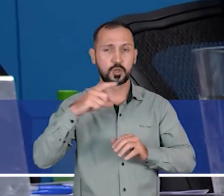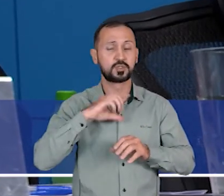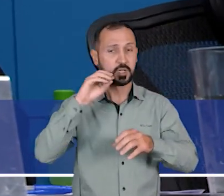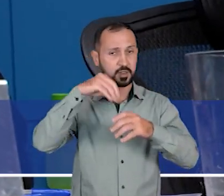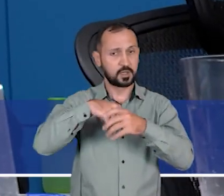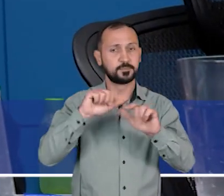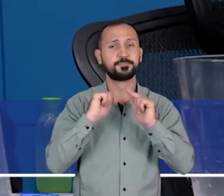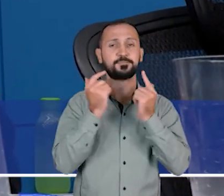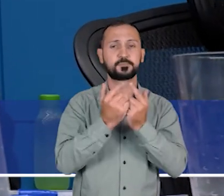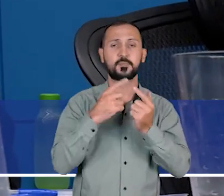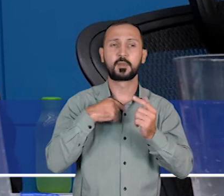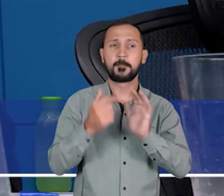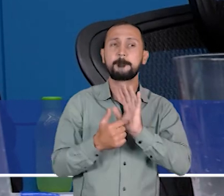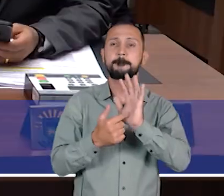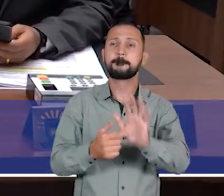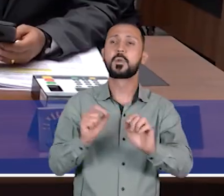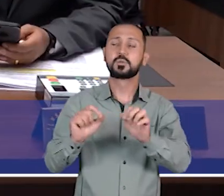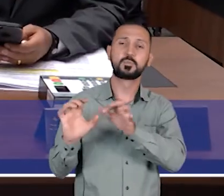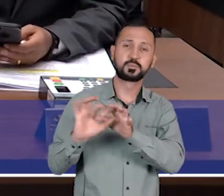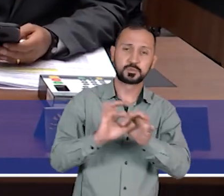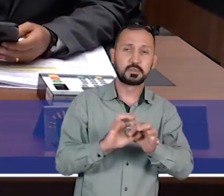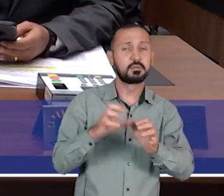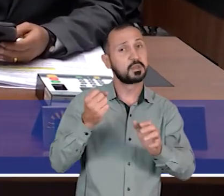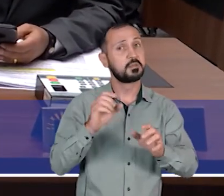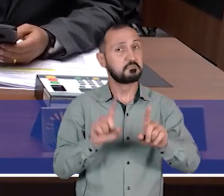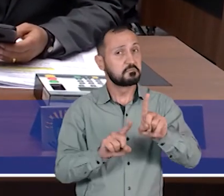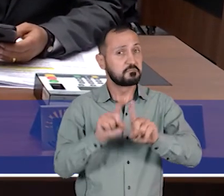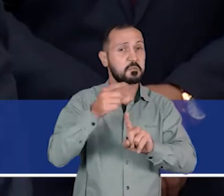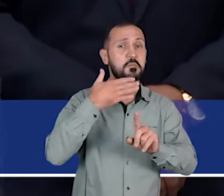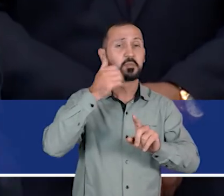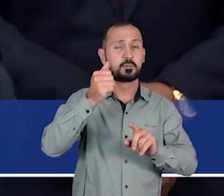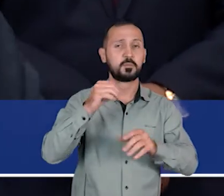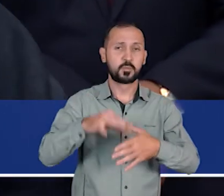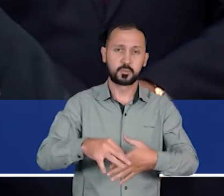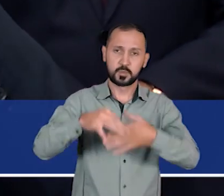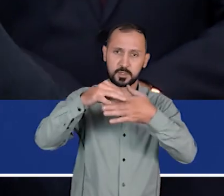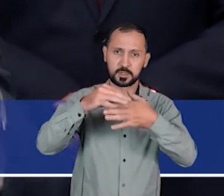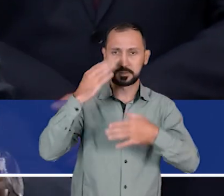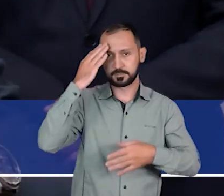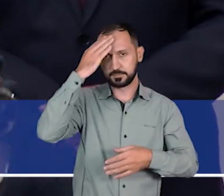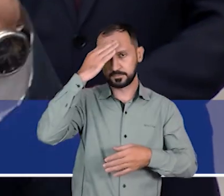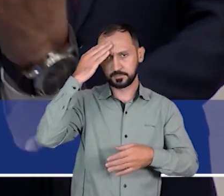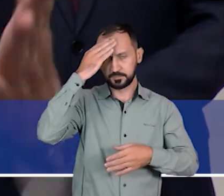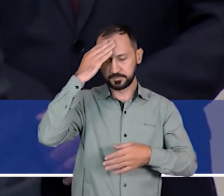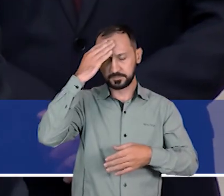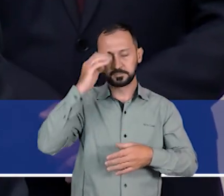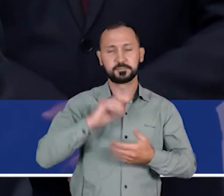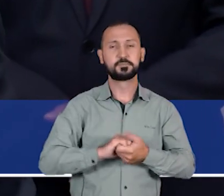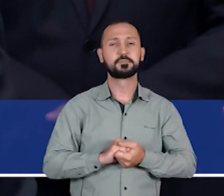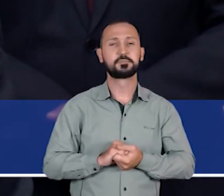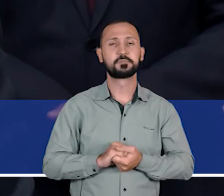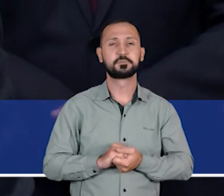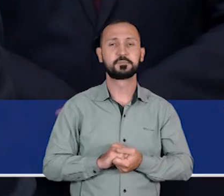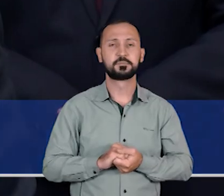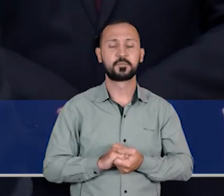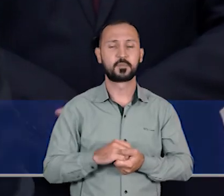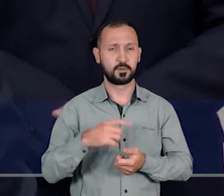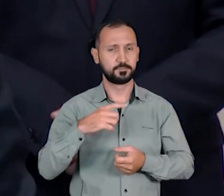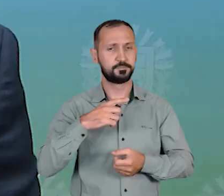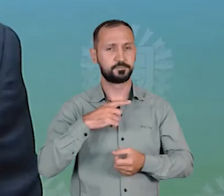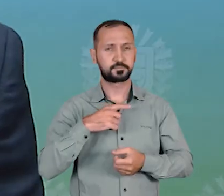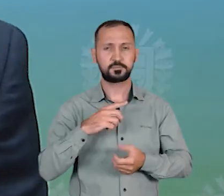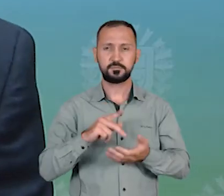já tramita na Assembleia Legislativa e aponta para um cenário de otimismo na avaliação do líder do governo, deputado Barbosinha, do